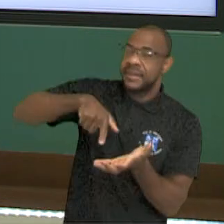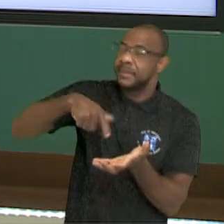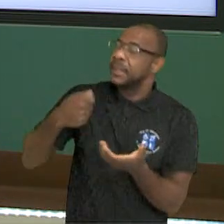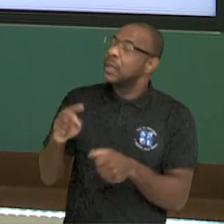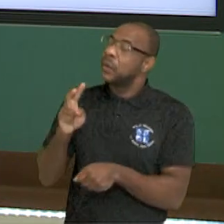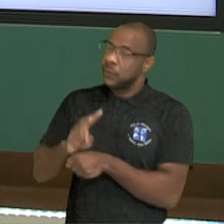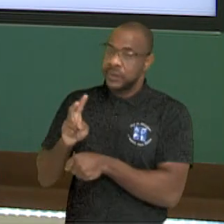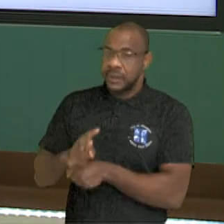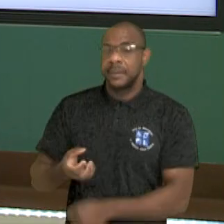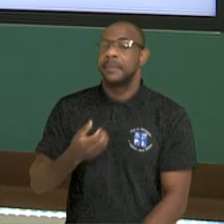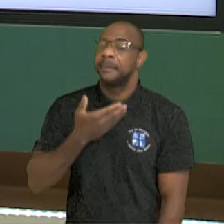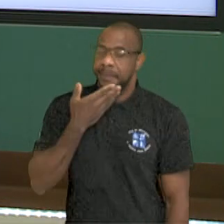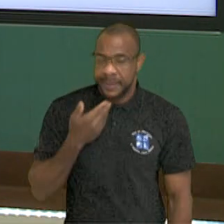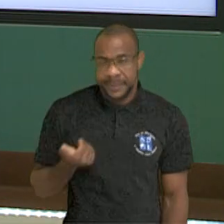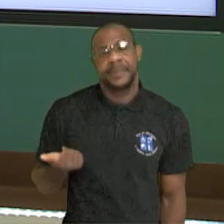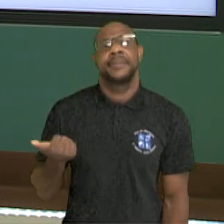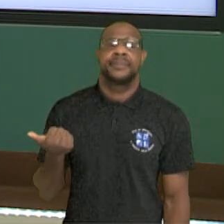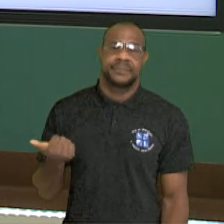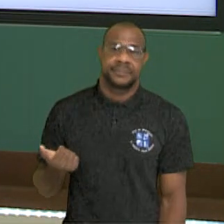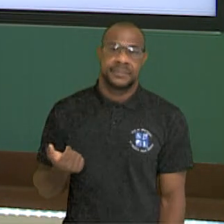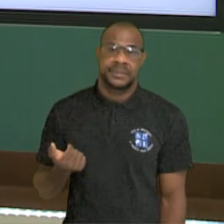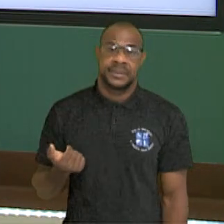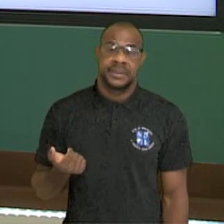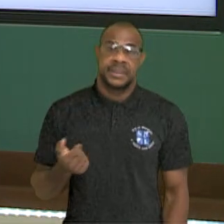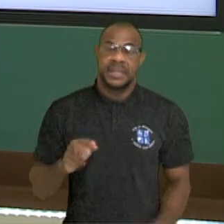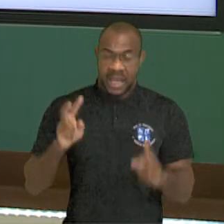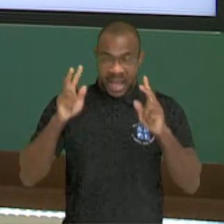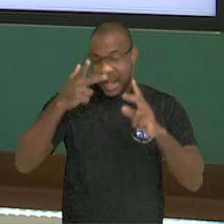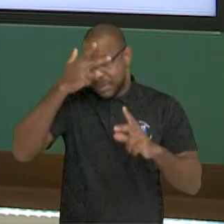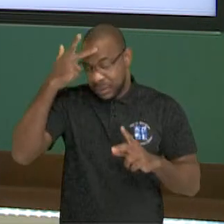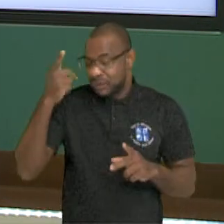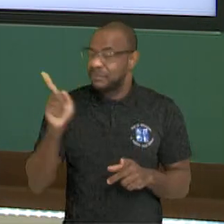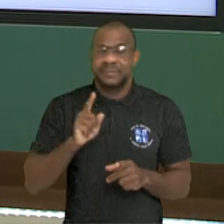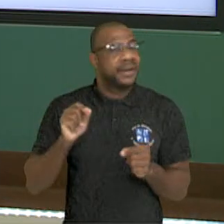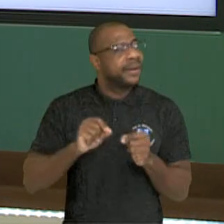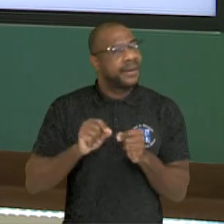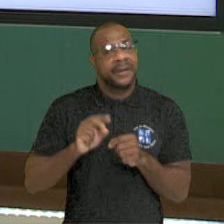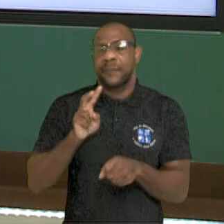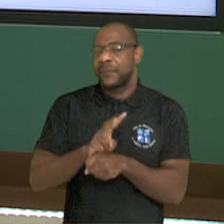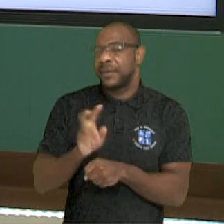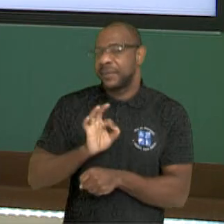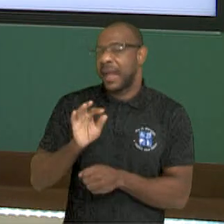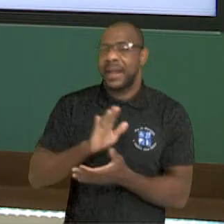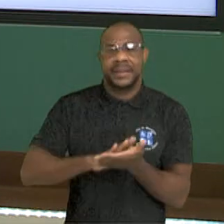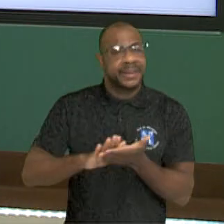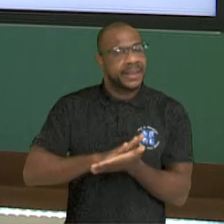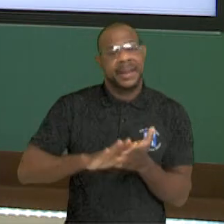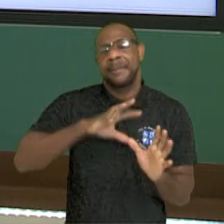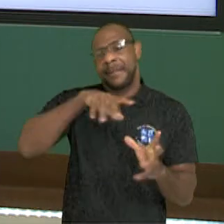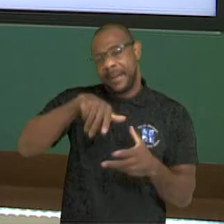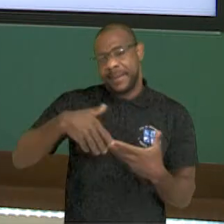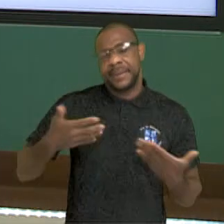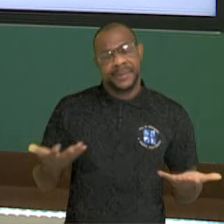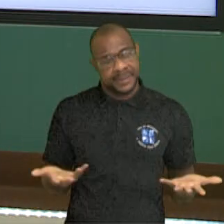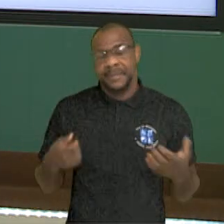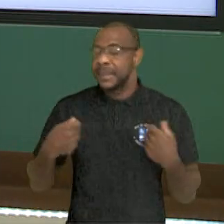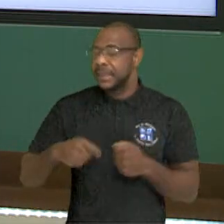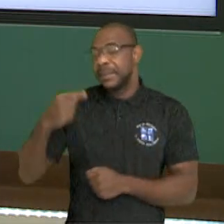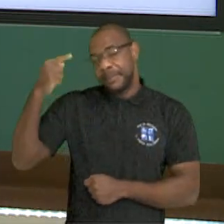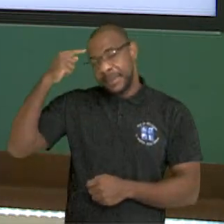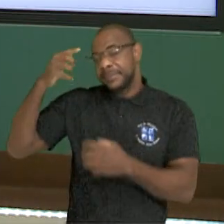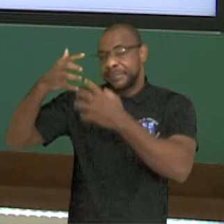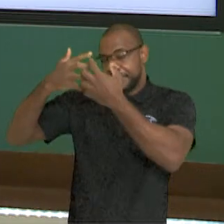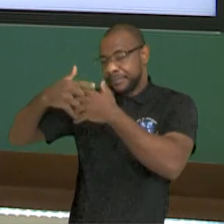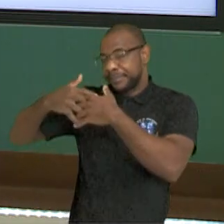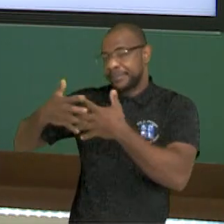estamos fazendo isso de uma forma muito séria, tanto quanto deveríamos, certo? Então, vamos refletir então sobre